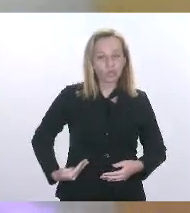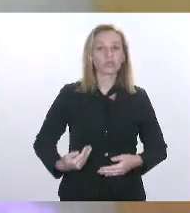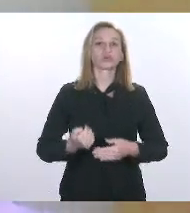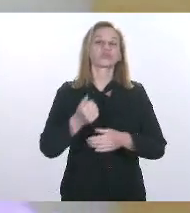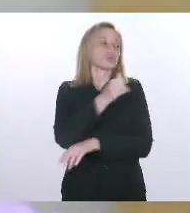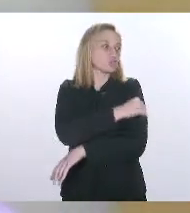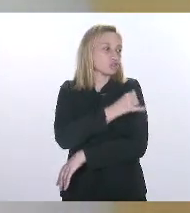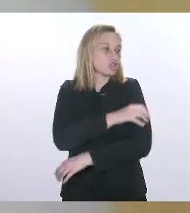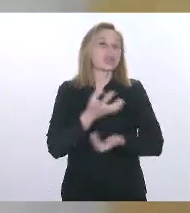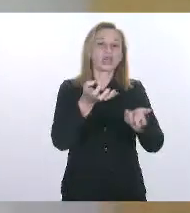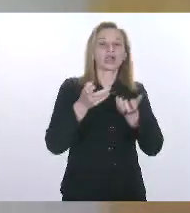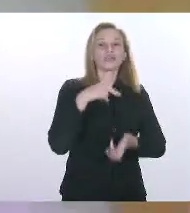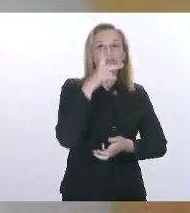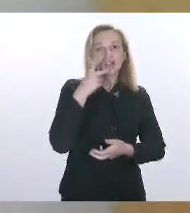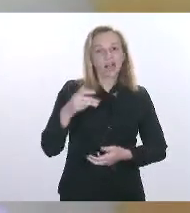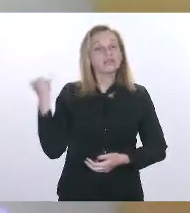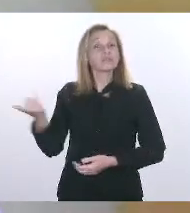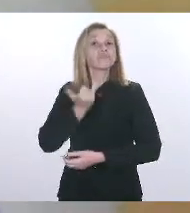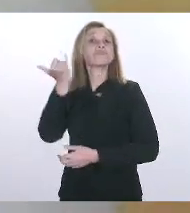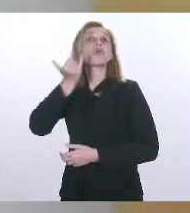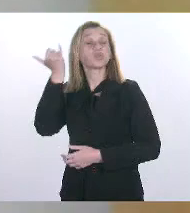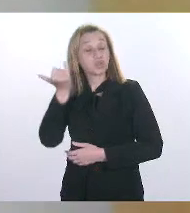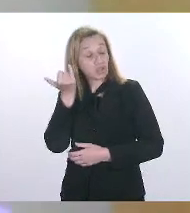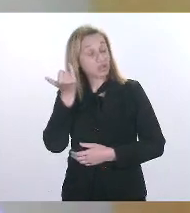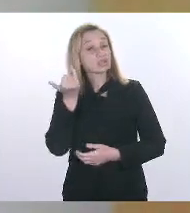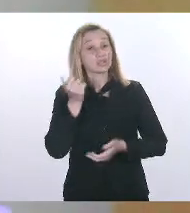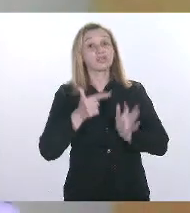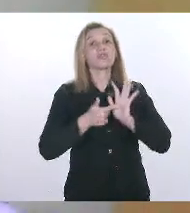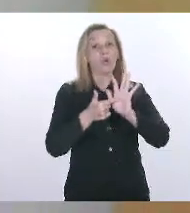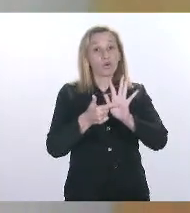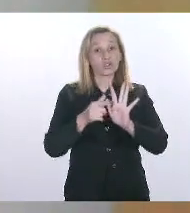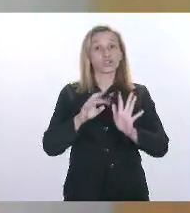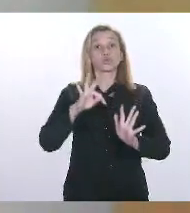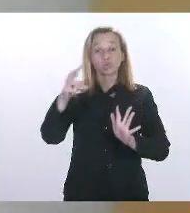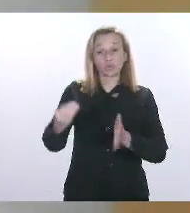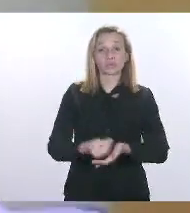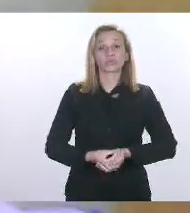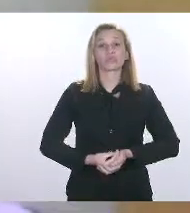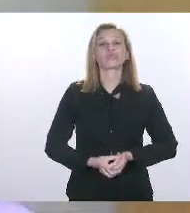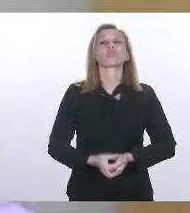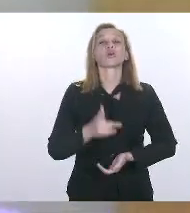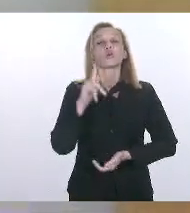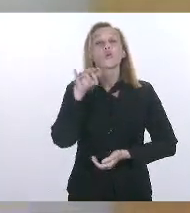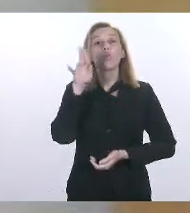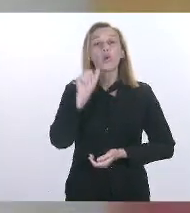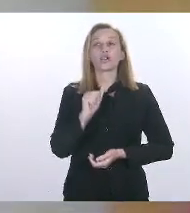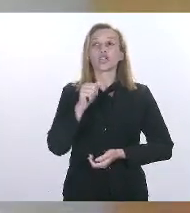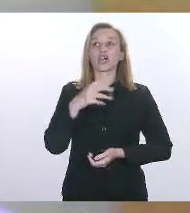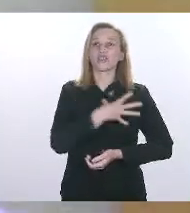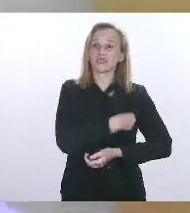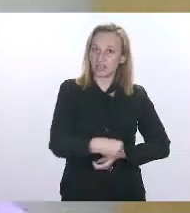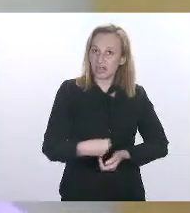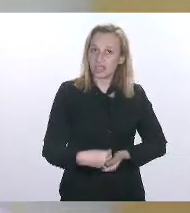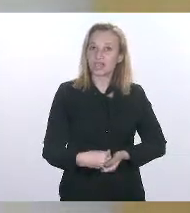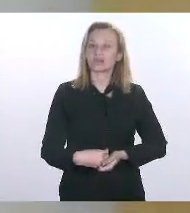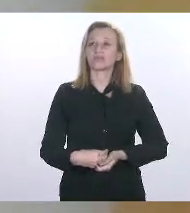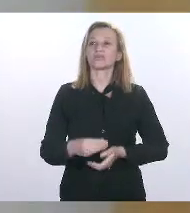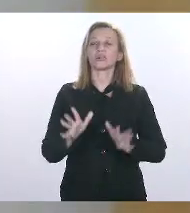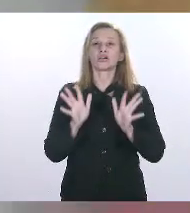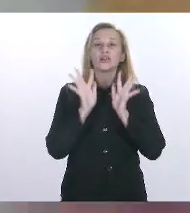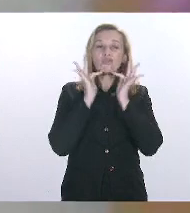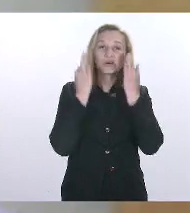da importância, do simbolismo que isso tem. Luanda é filha de uma família de origem